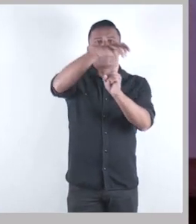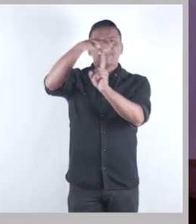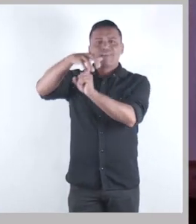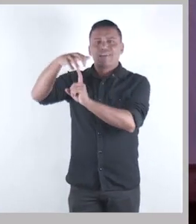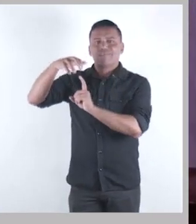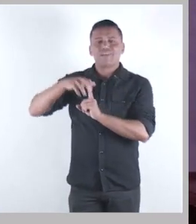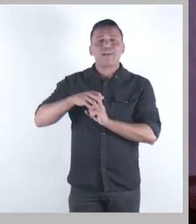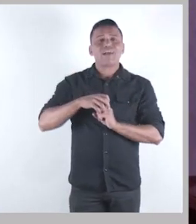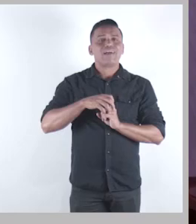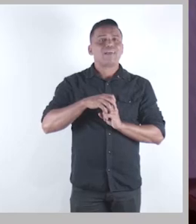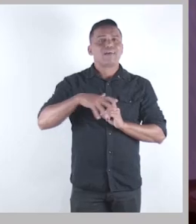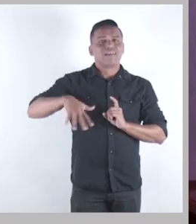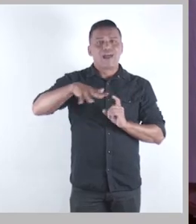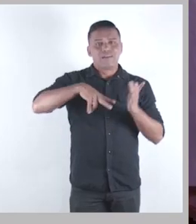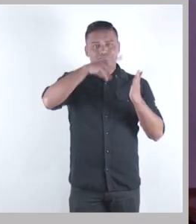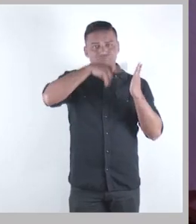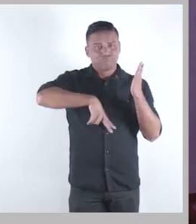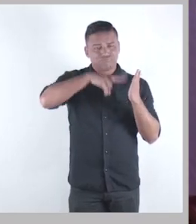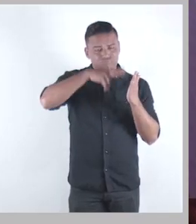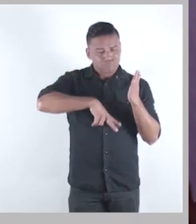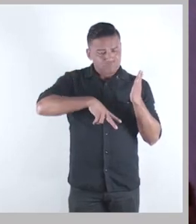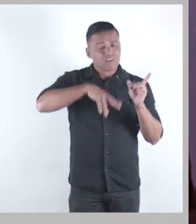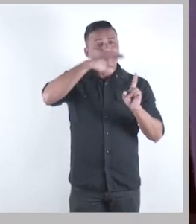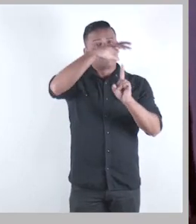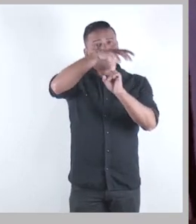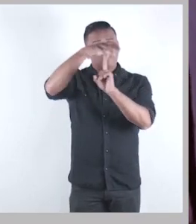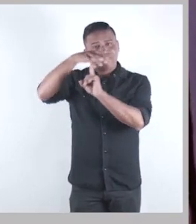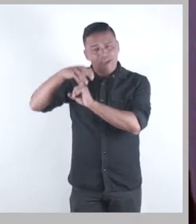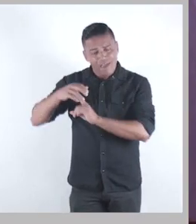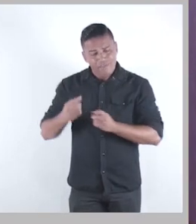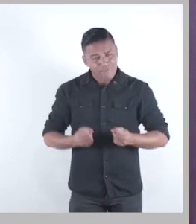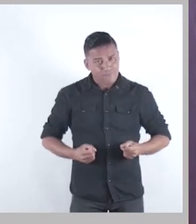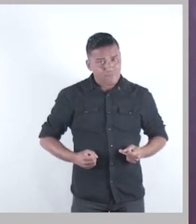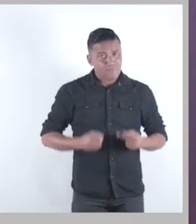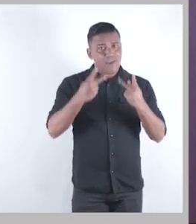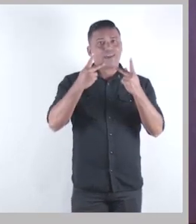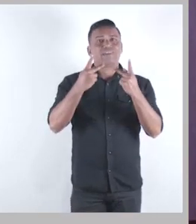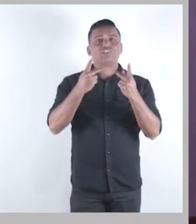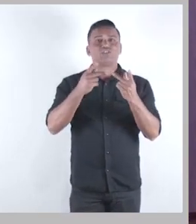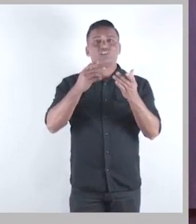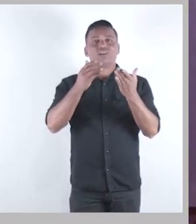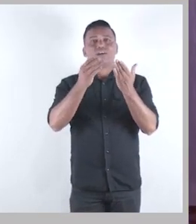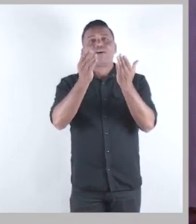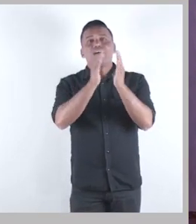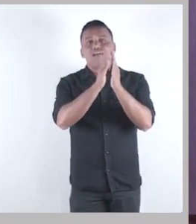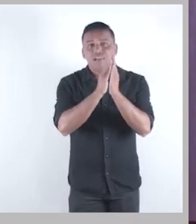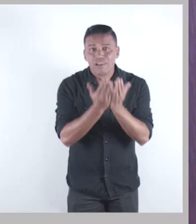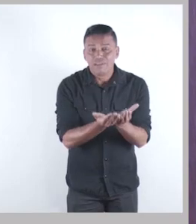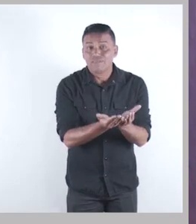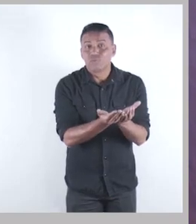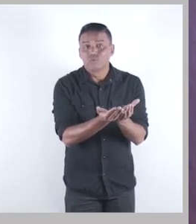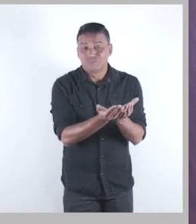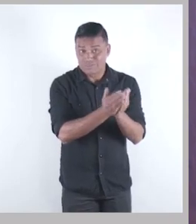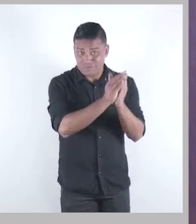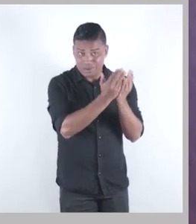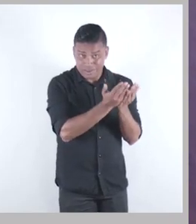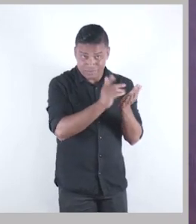de leitura, a promoção de feiras de livro, a promoção, inclusive, de feiras do livro